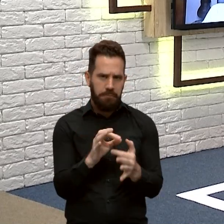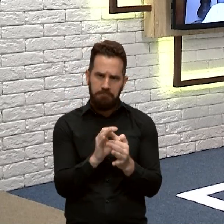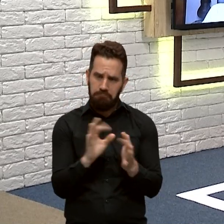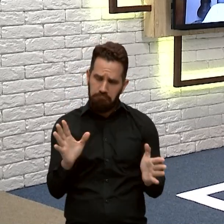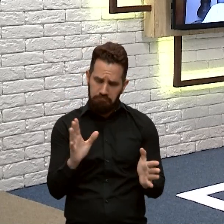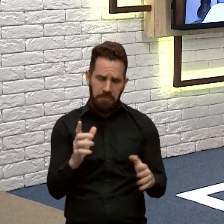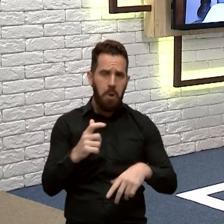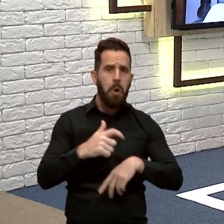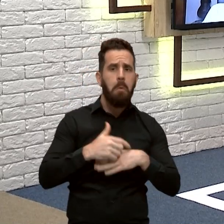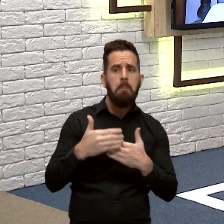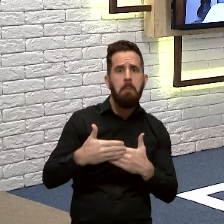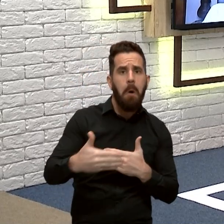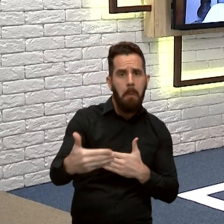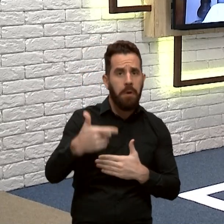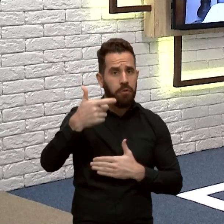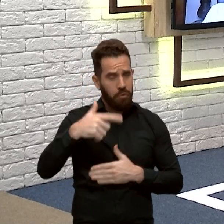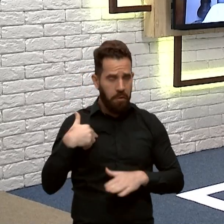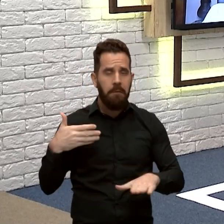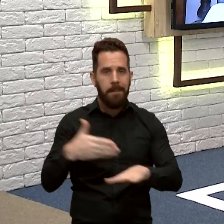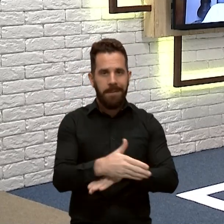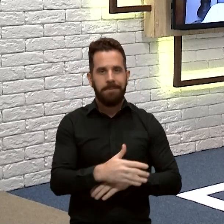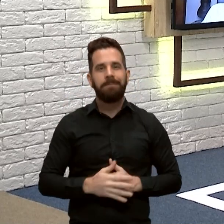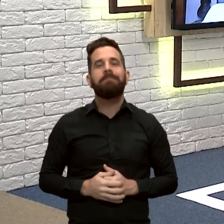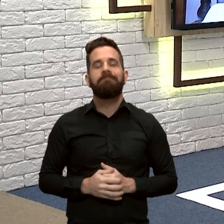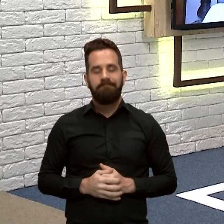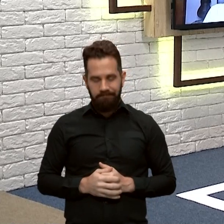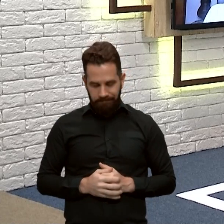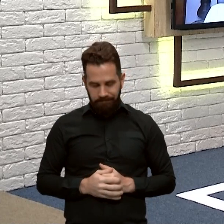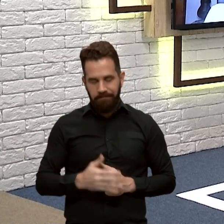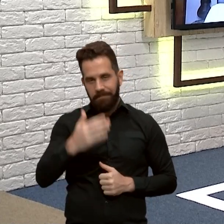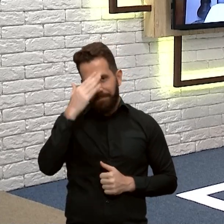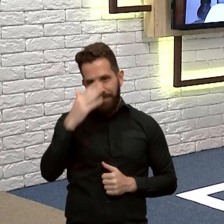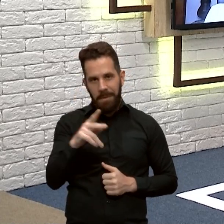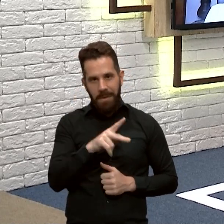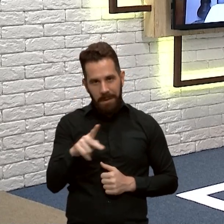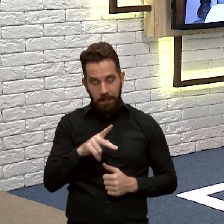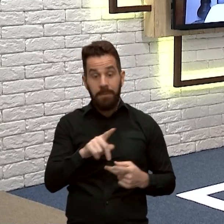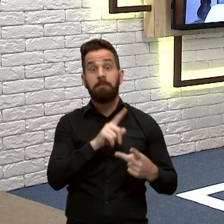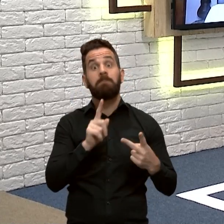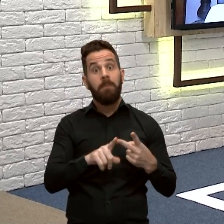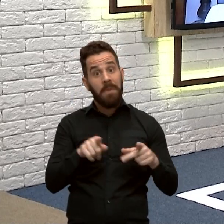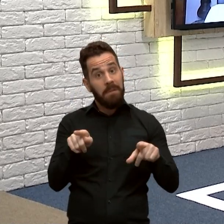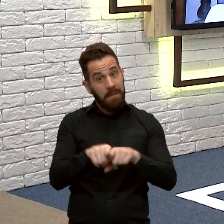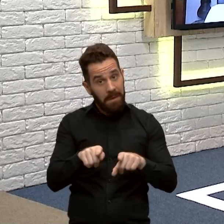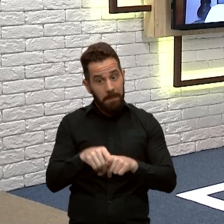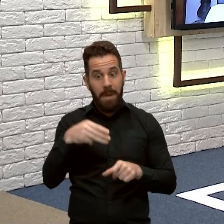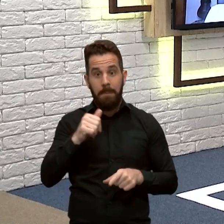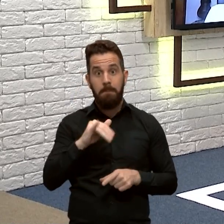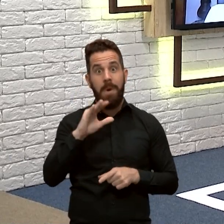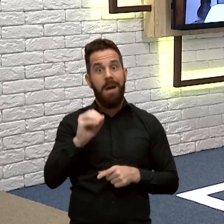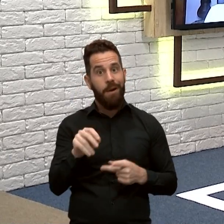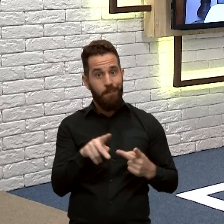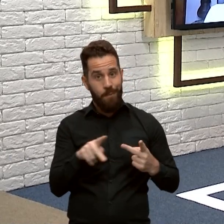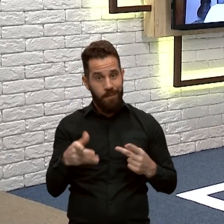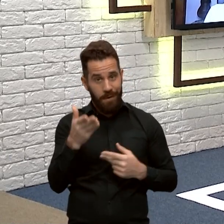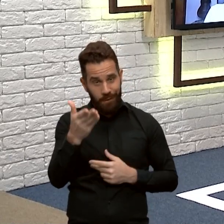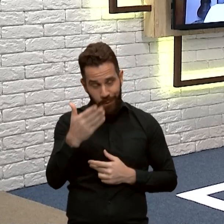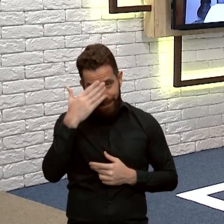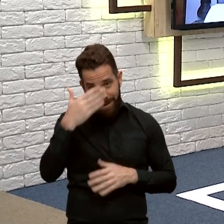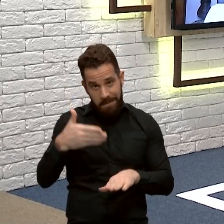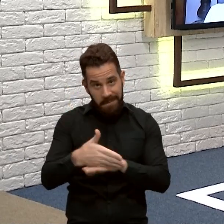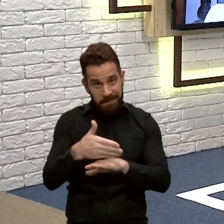outra oportunidade que tiver. Muito bom, professor. Obrigada. Obrigada também, professor Michael, por estar aqui com a gente.